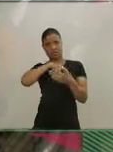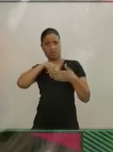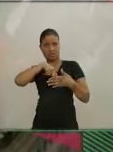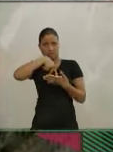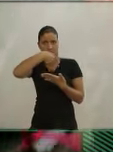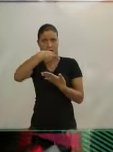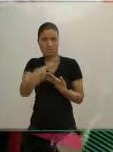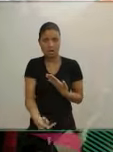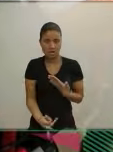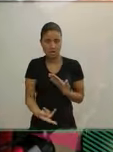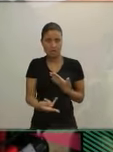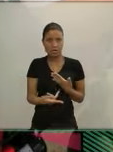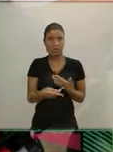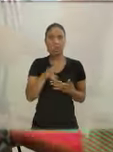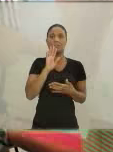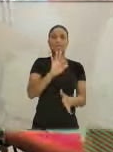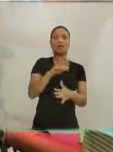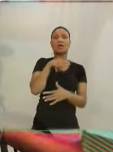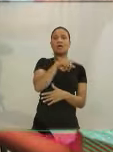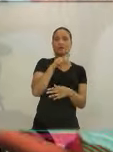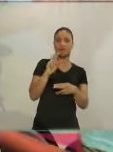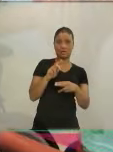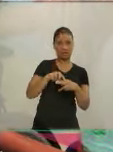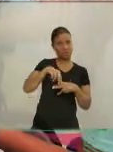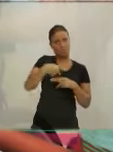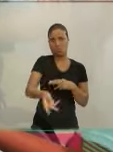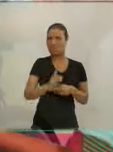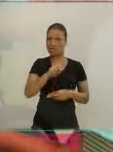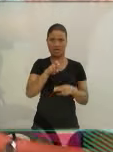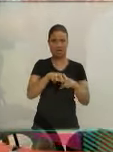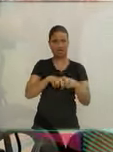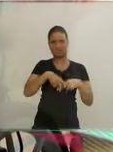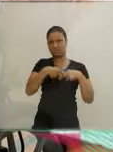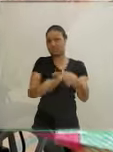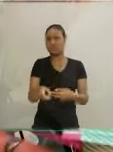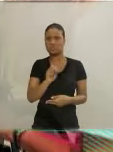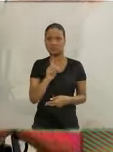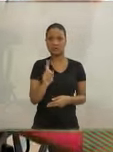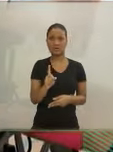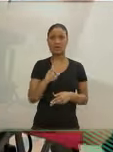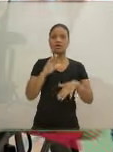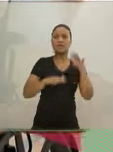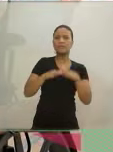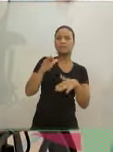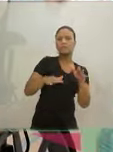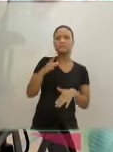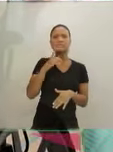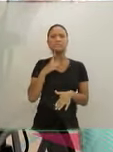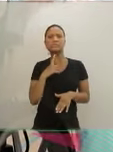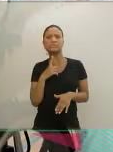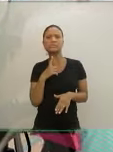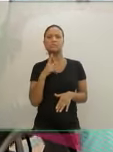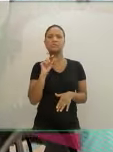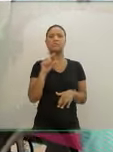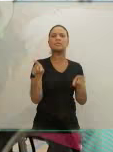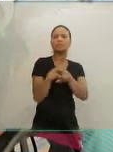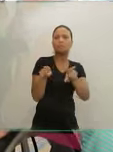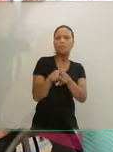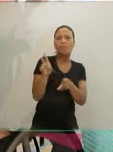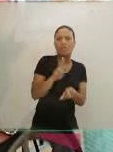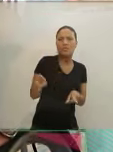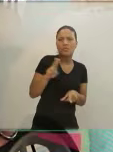frente ele não caia da cadeira e em alguns casos dependendo do comprometimento também é usada uma faixa nas